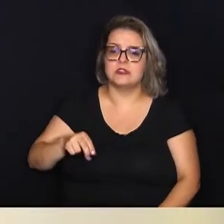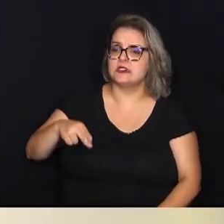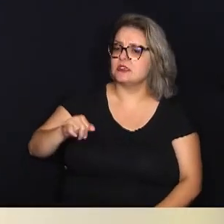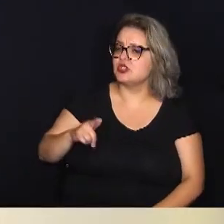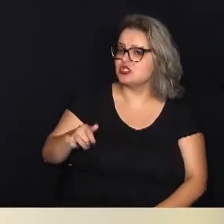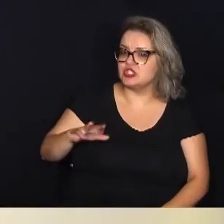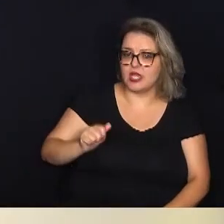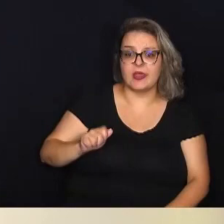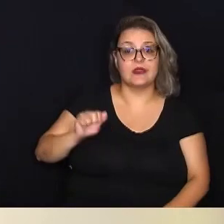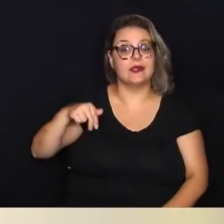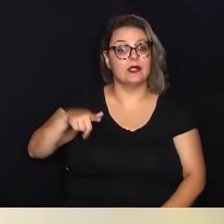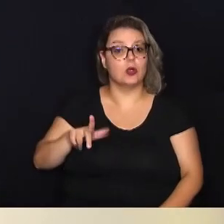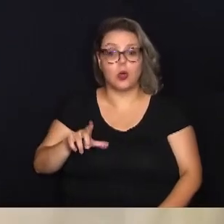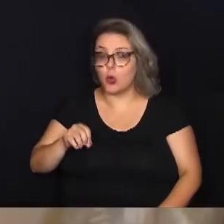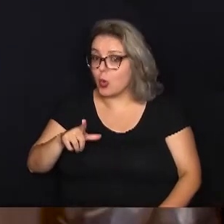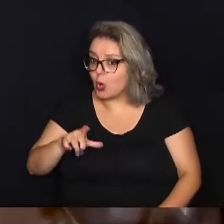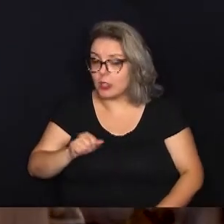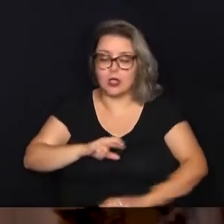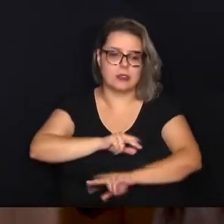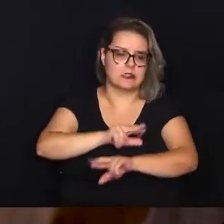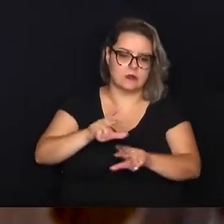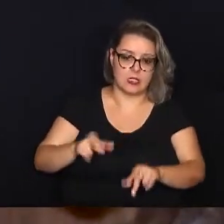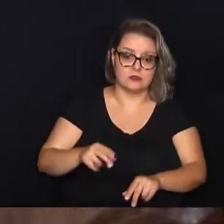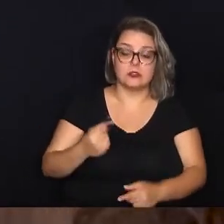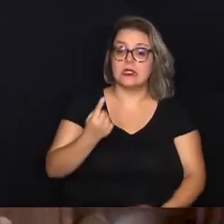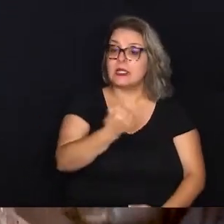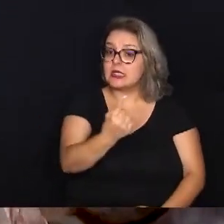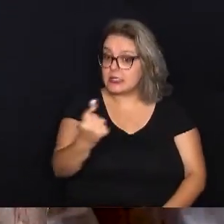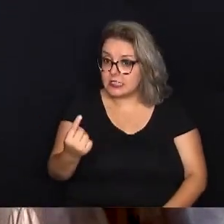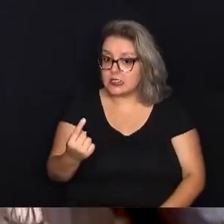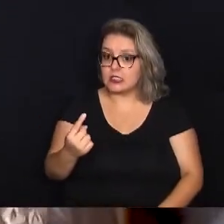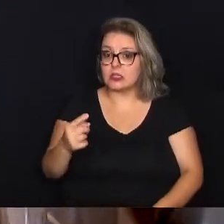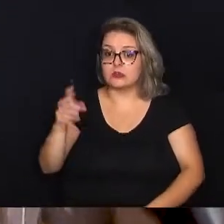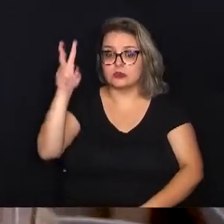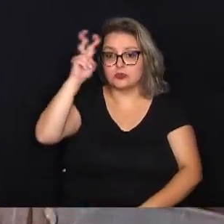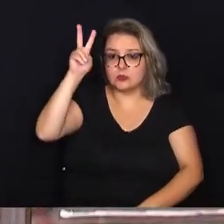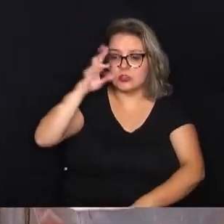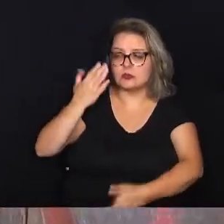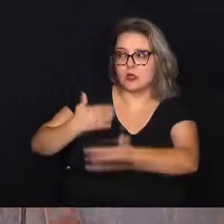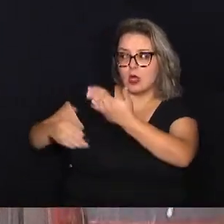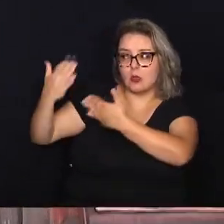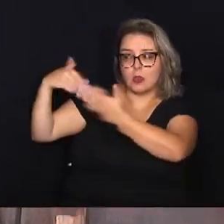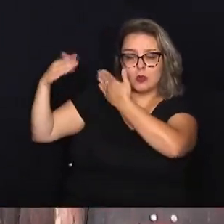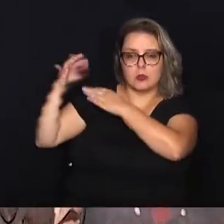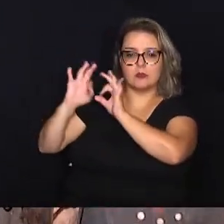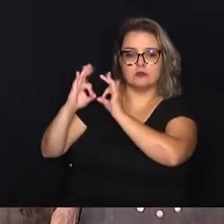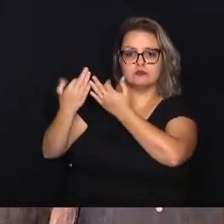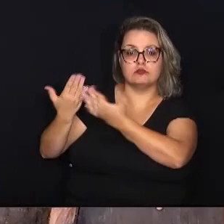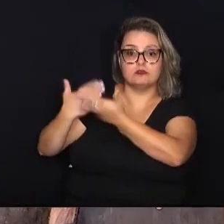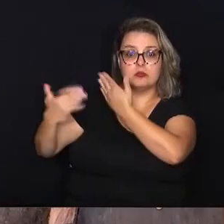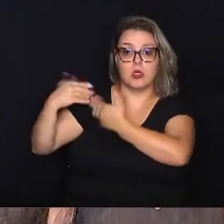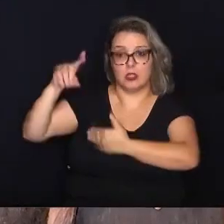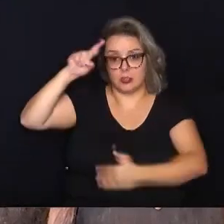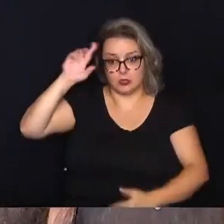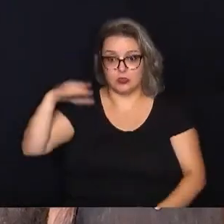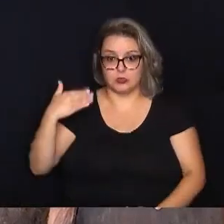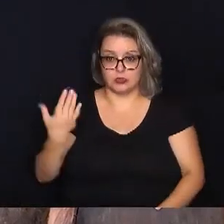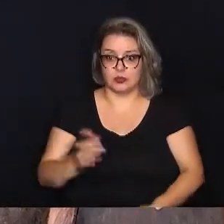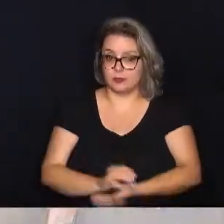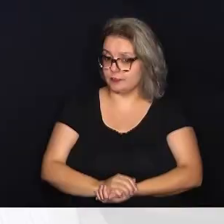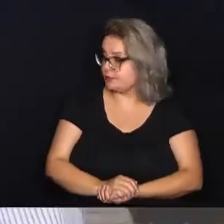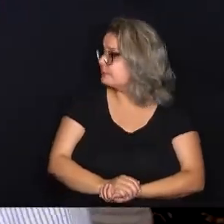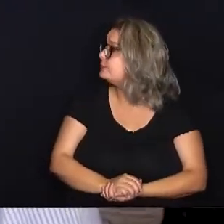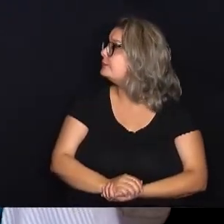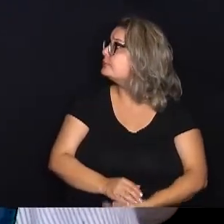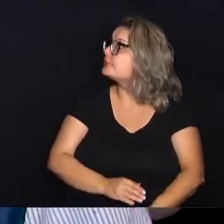Congo, Angola, entre outros. Em cada peça, uma história dos ancestrais com seus ritos e da vida